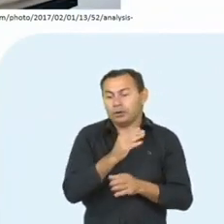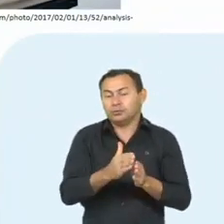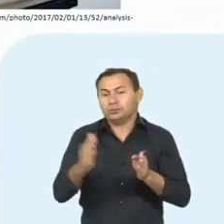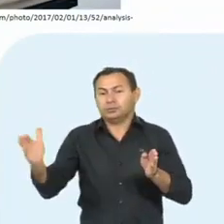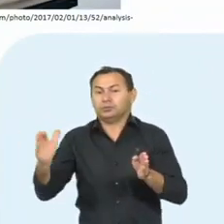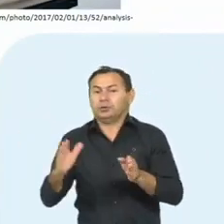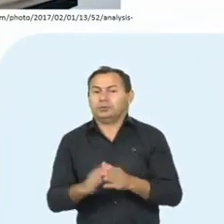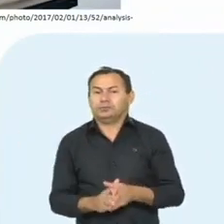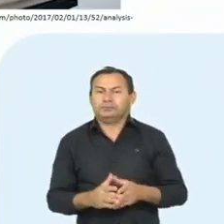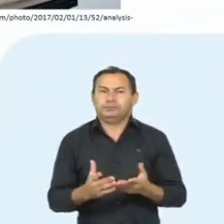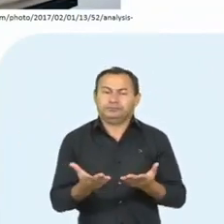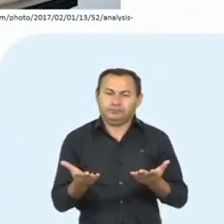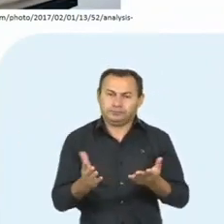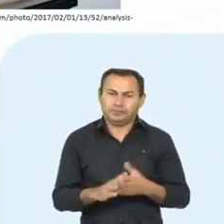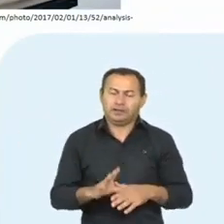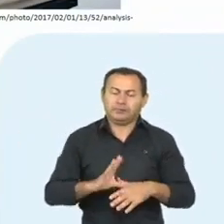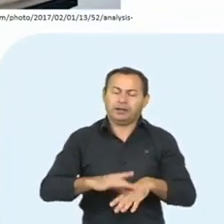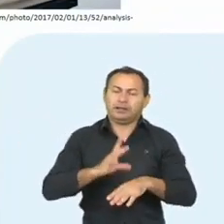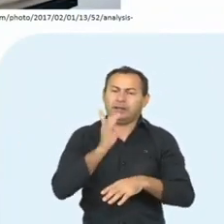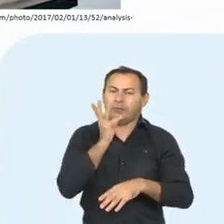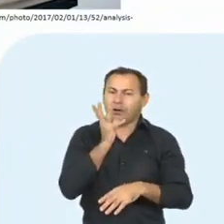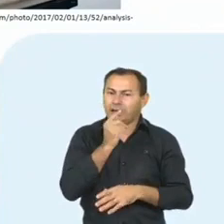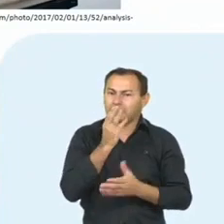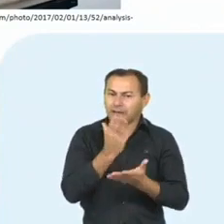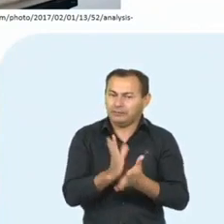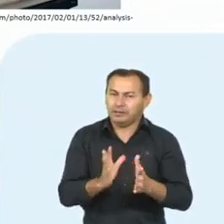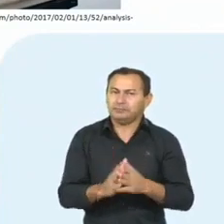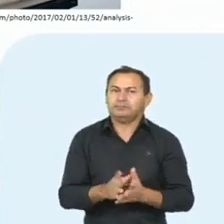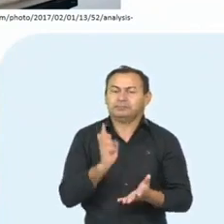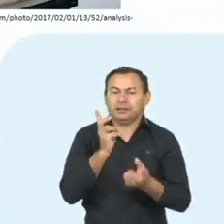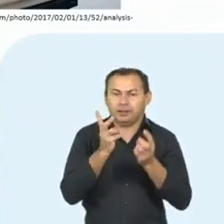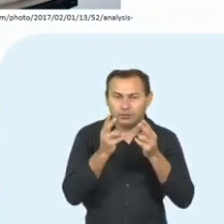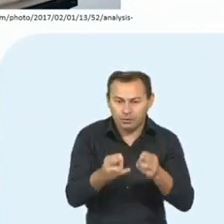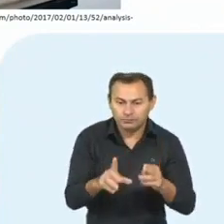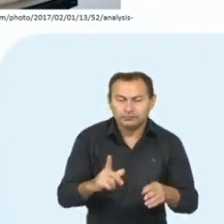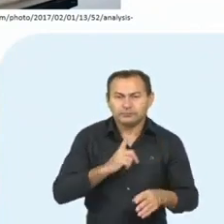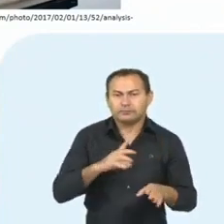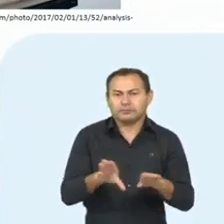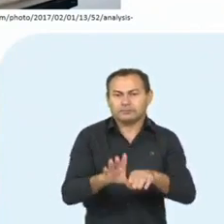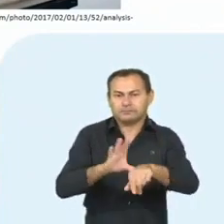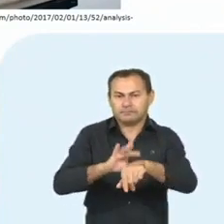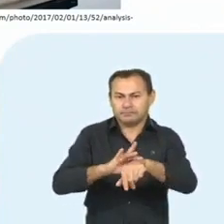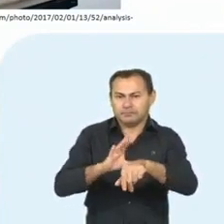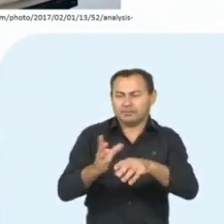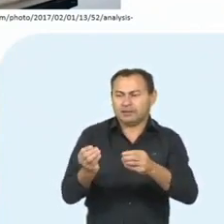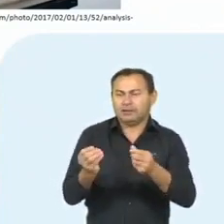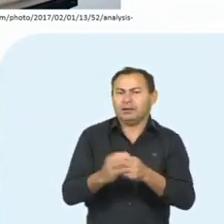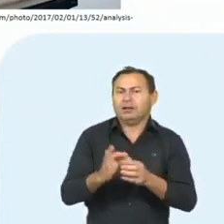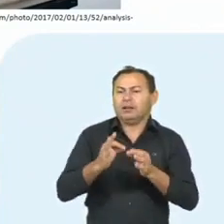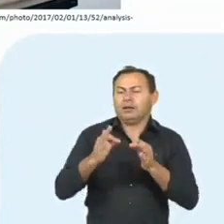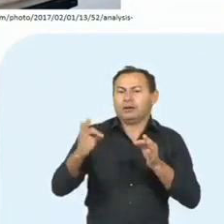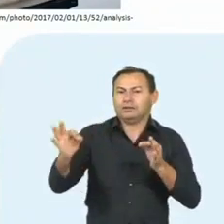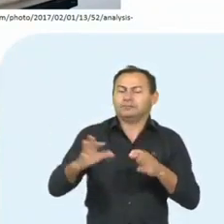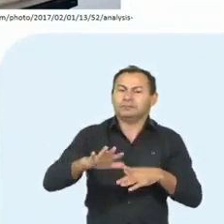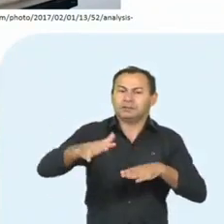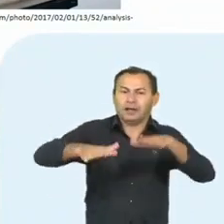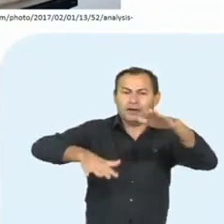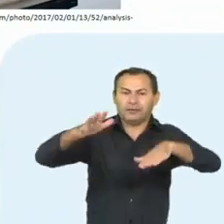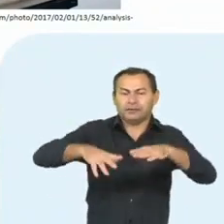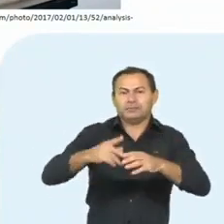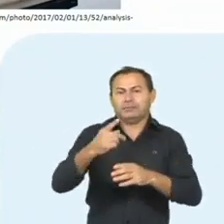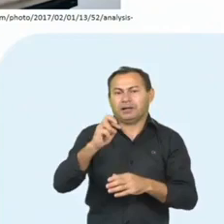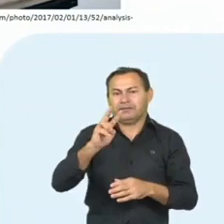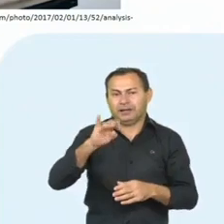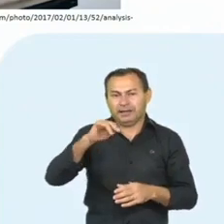mais longevo, que são mais longas. A mesma coisa, quando eu tenho uma doença muito longa, provavelmente essa prevalência